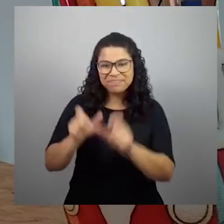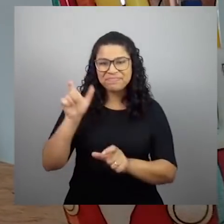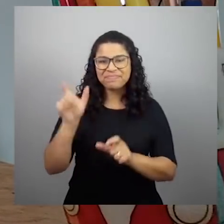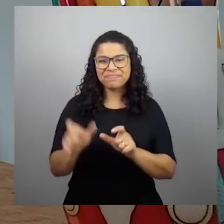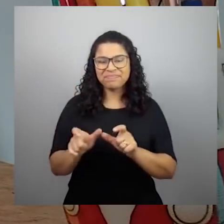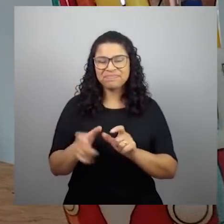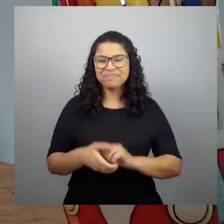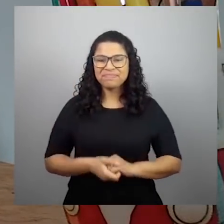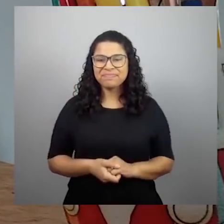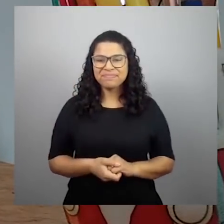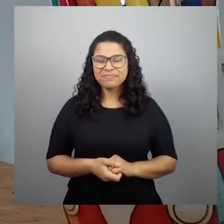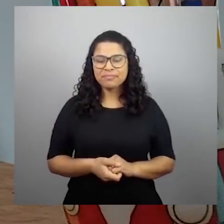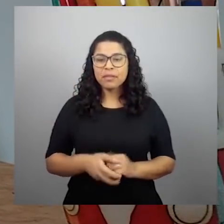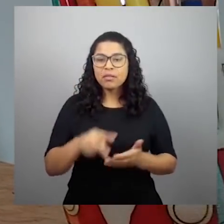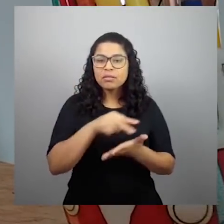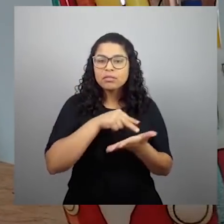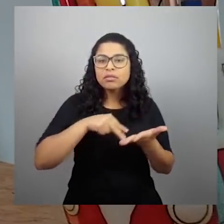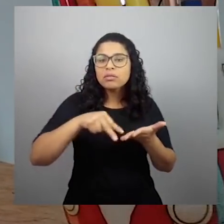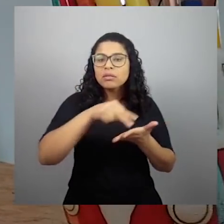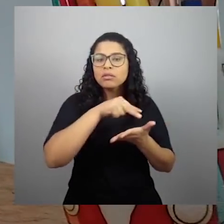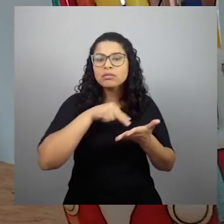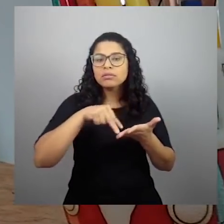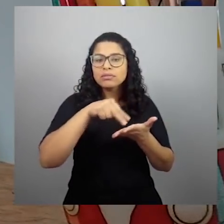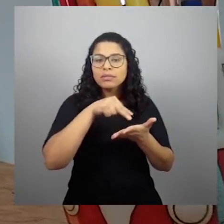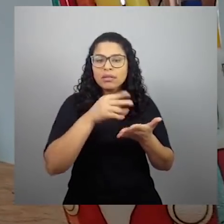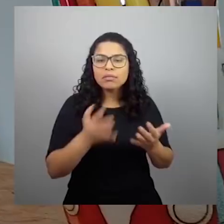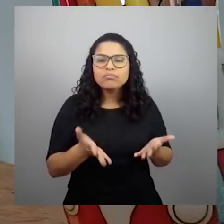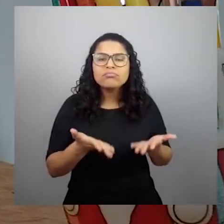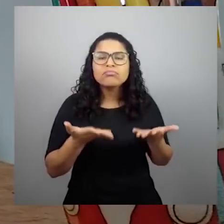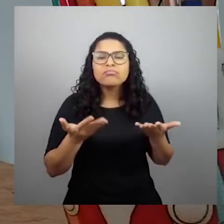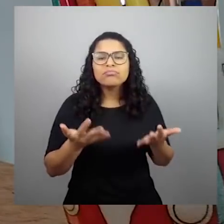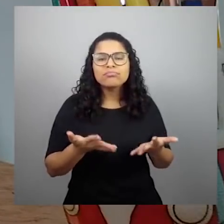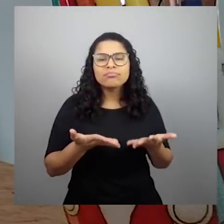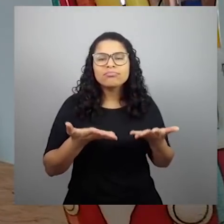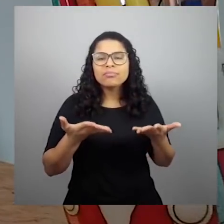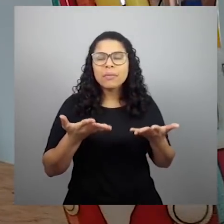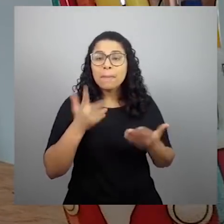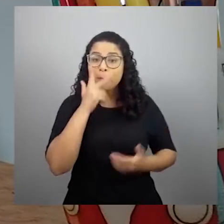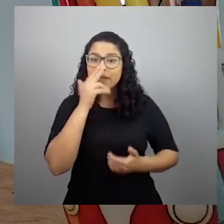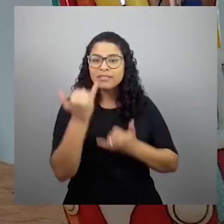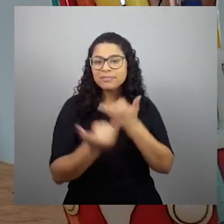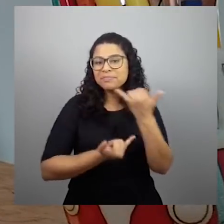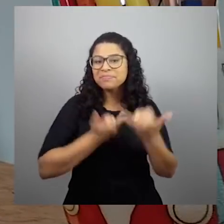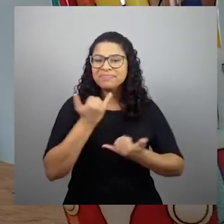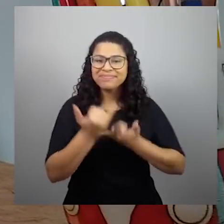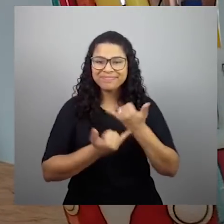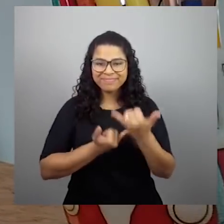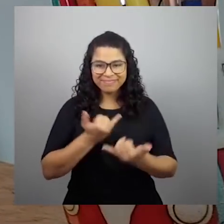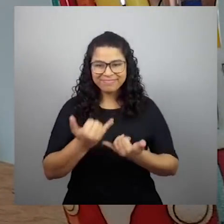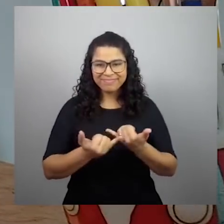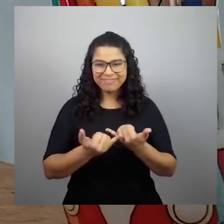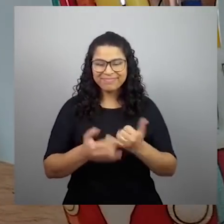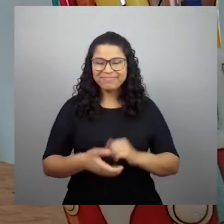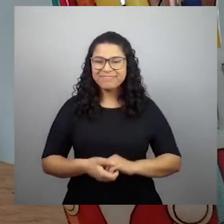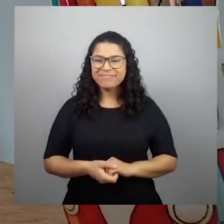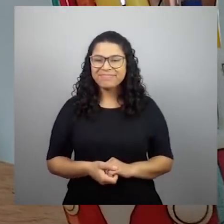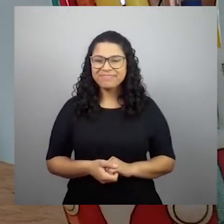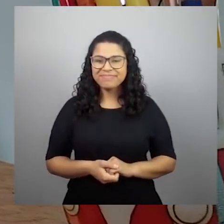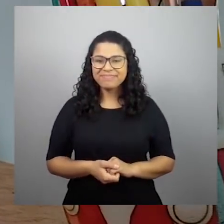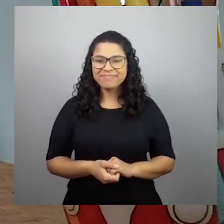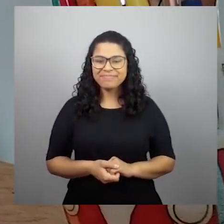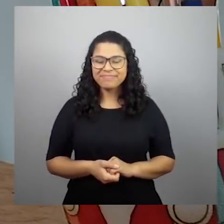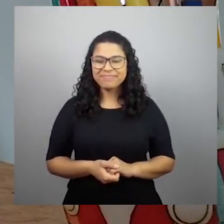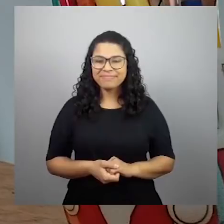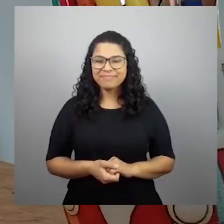público também, da dança com essa leveza que parece uma brincadeira, não é?